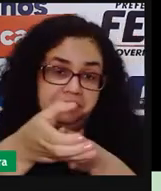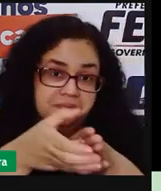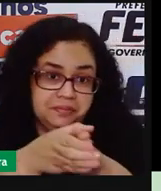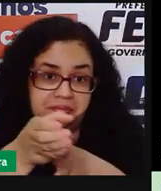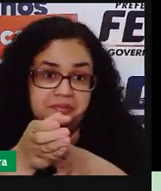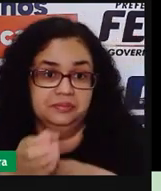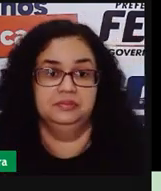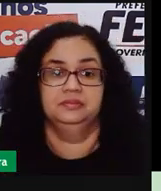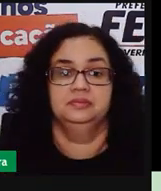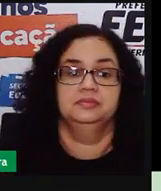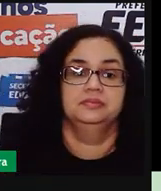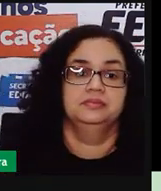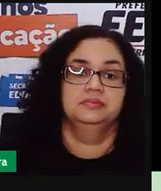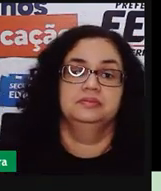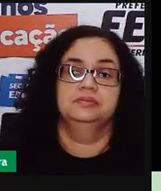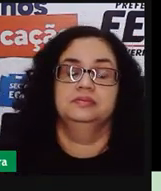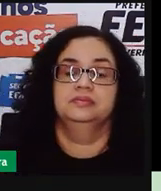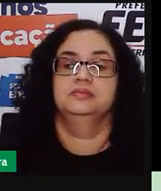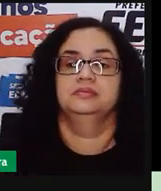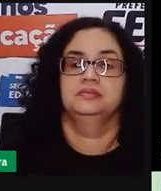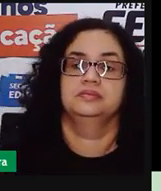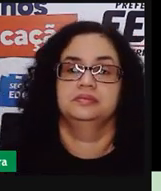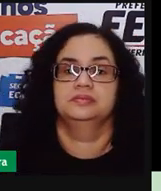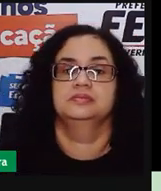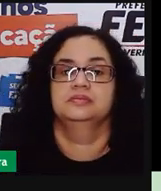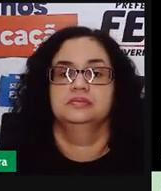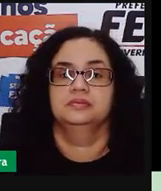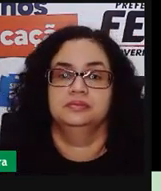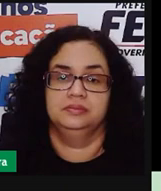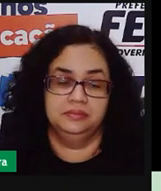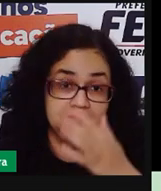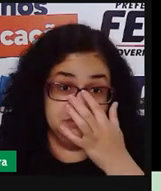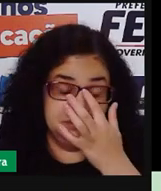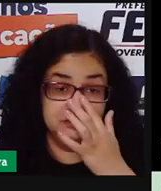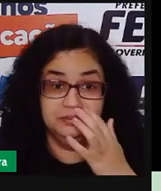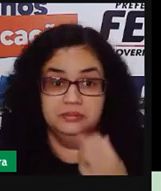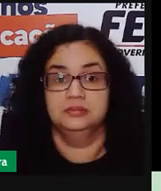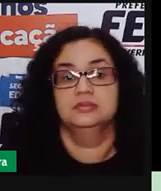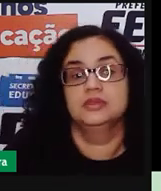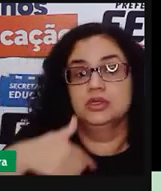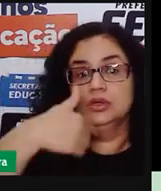Aí, por último, tem o poema aí, Convite, de José Paulo Paz.